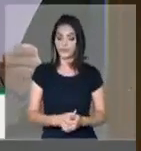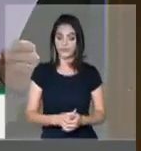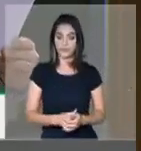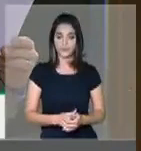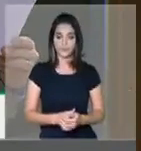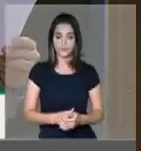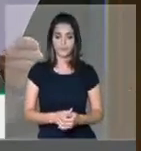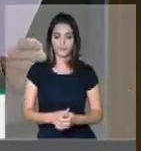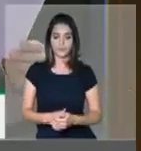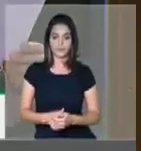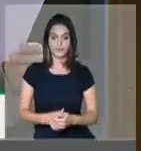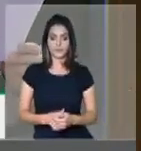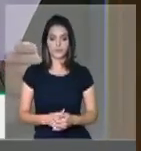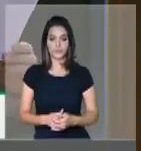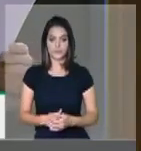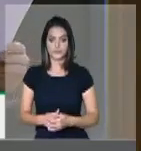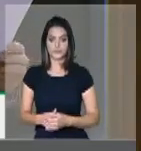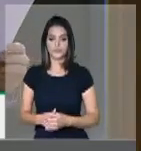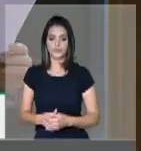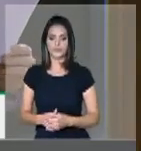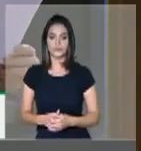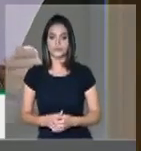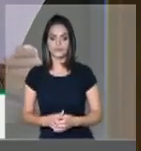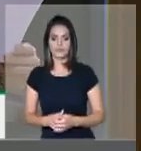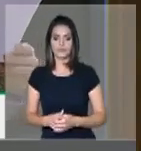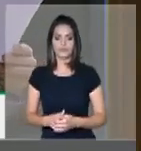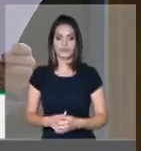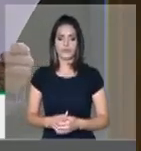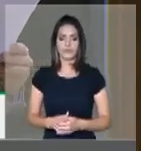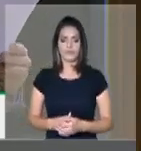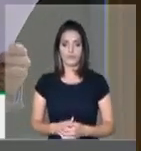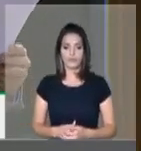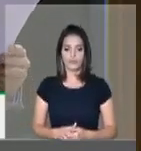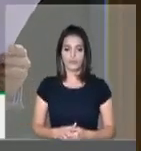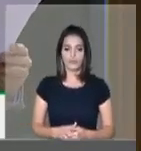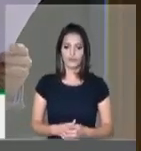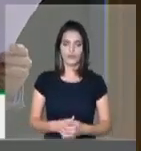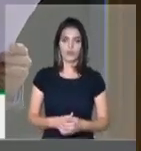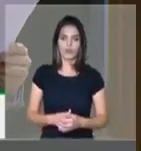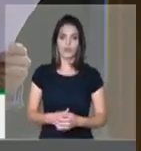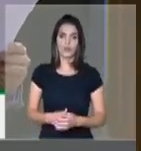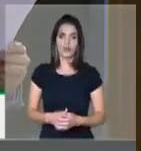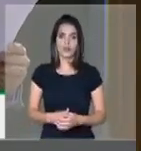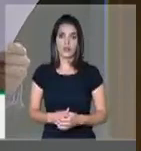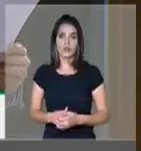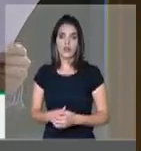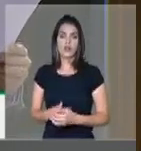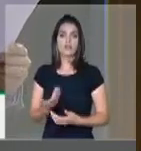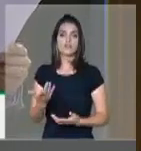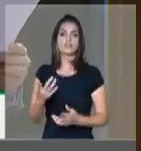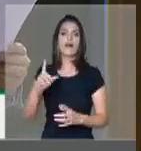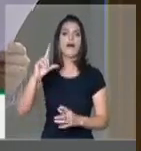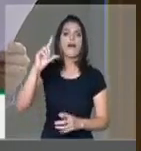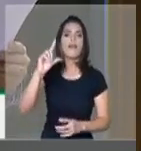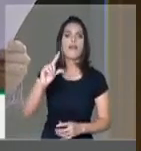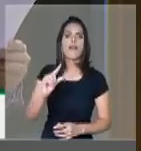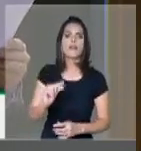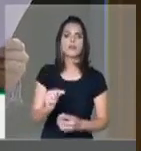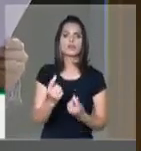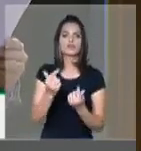sabe, os recursos previstos no orçamento das universidades e institutos federais estão sendo reduzidos até